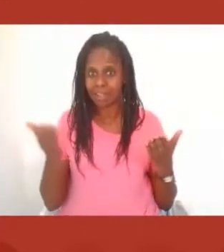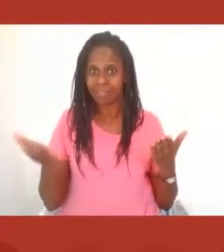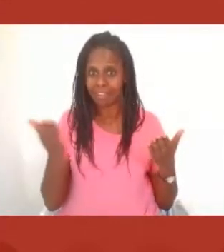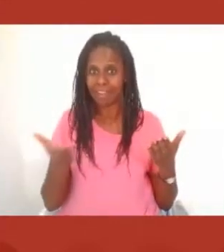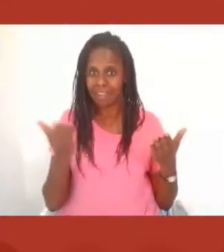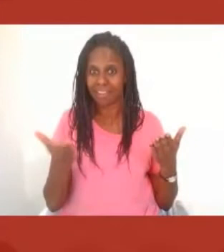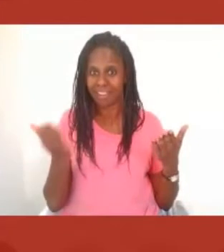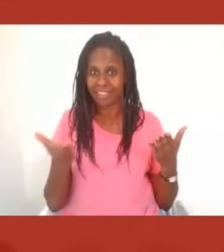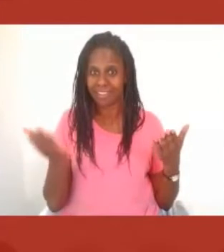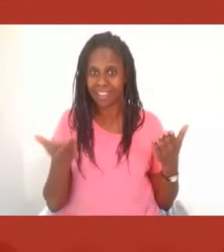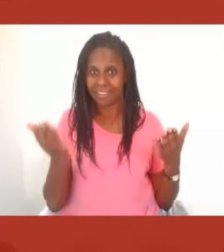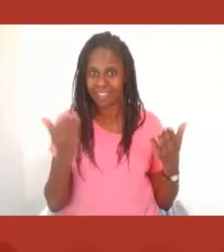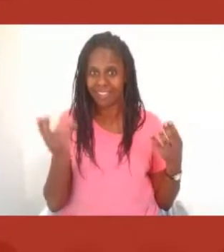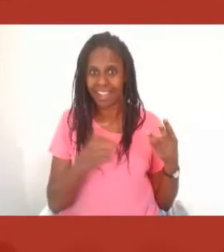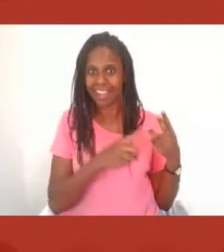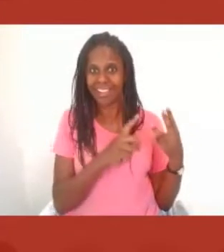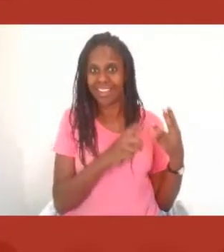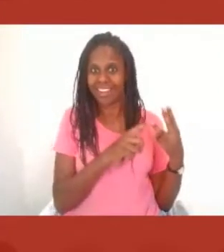Agora, formula,